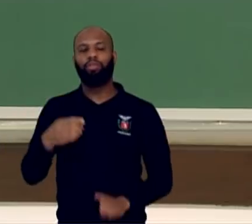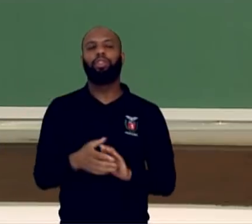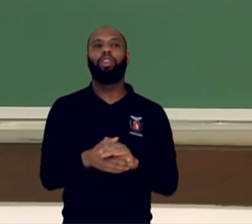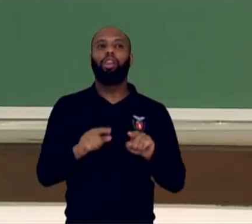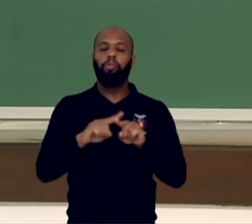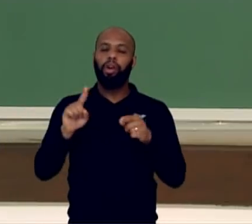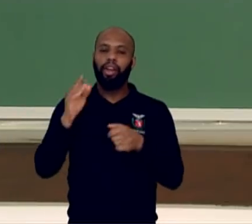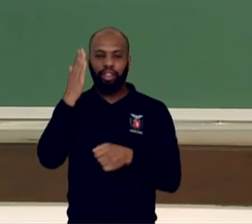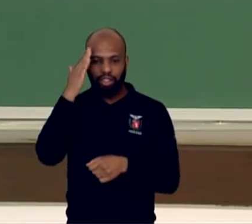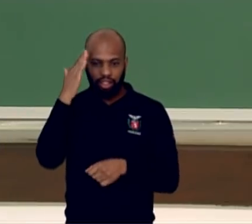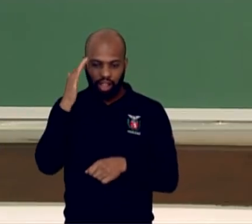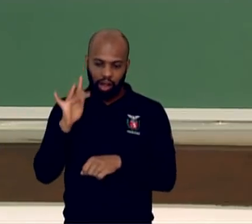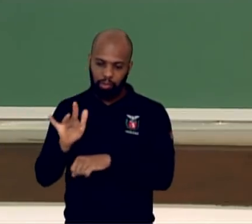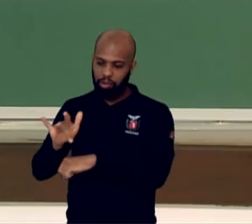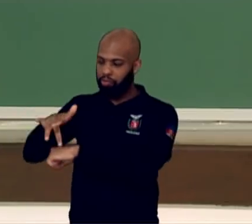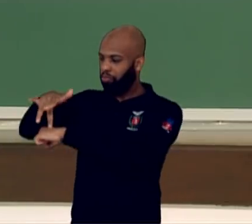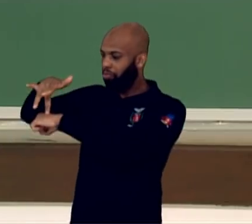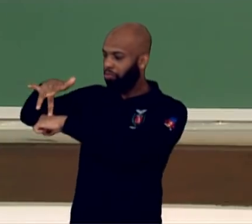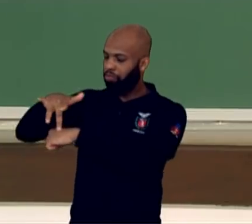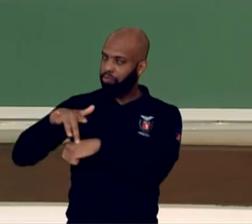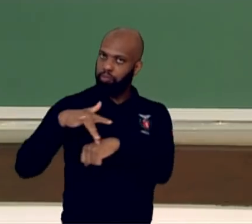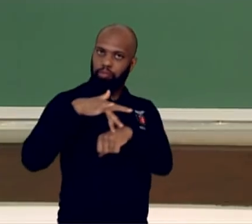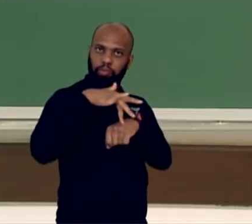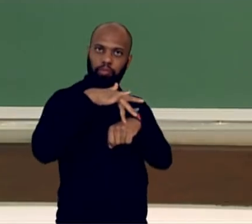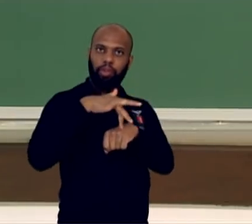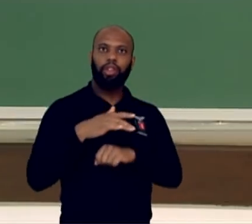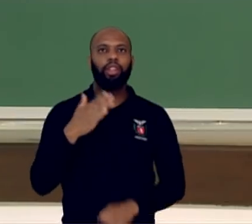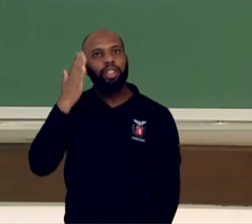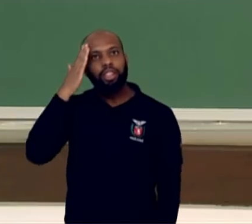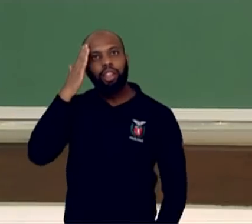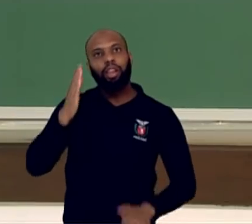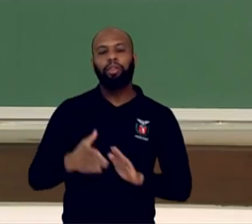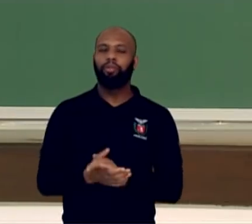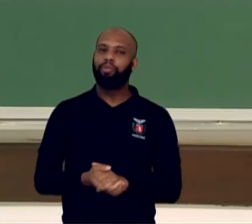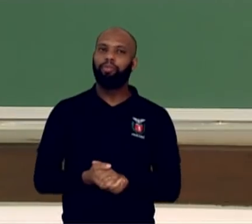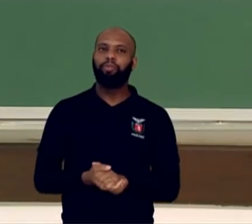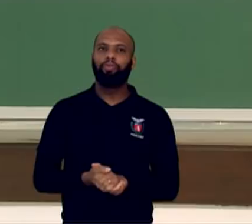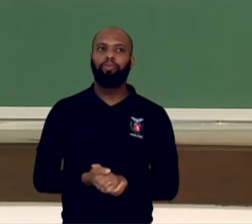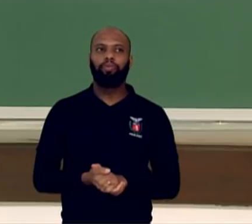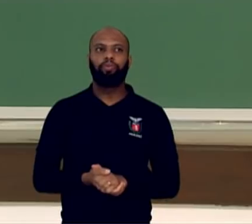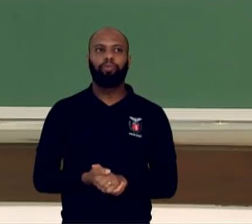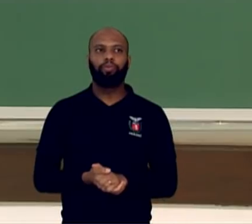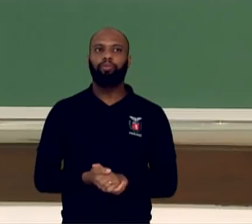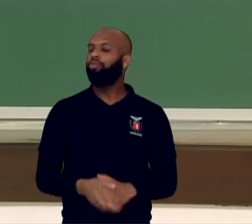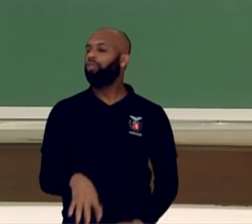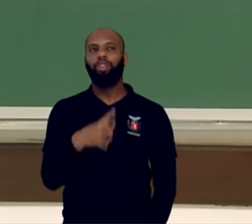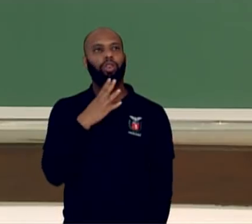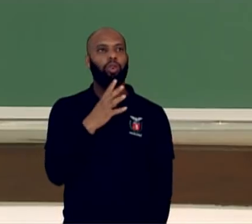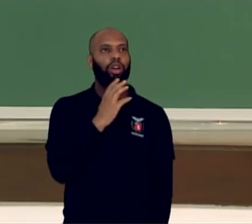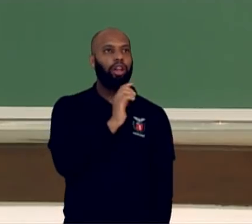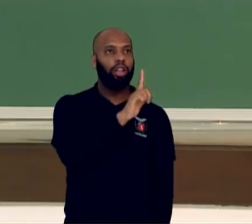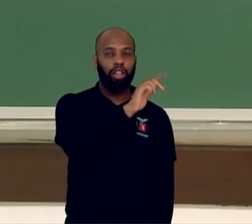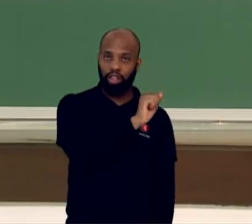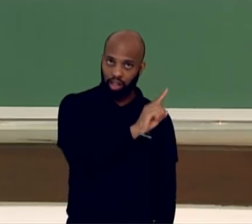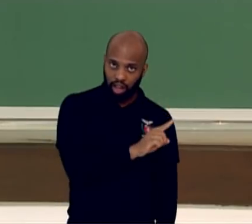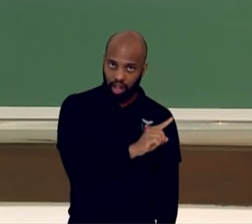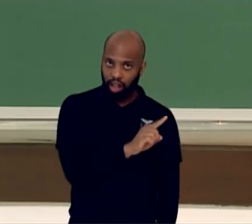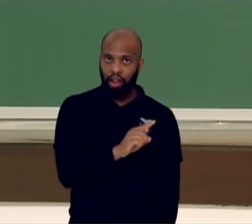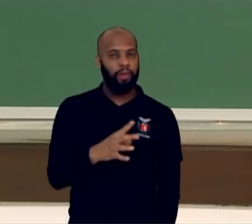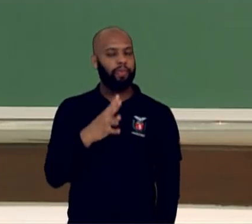para cá. Então, é a relação entre a dança e a música que o poema vai comentando. Não conhece lá nem